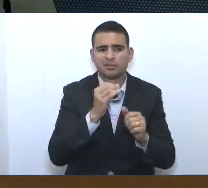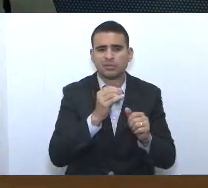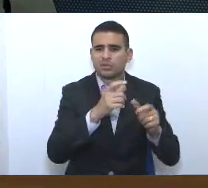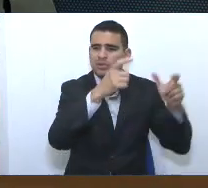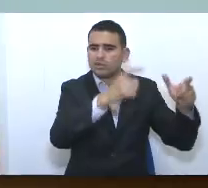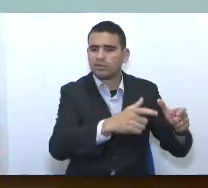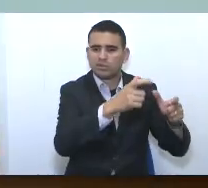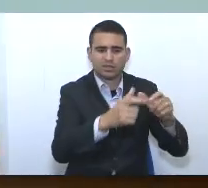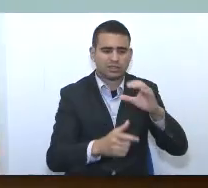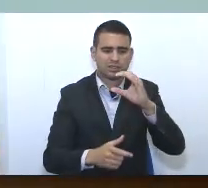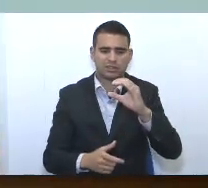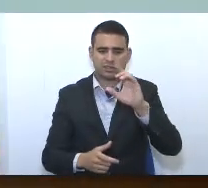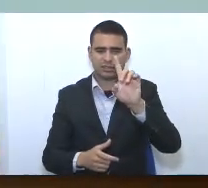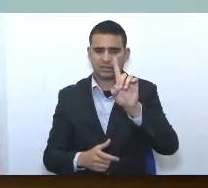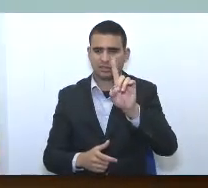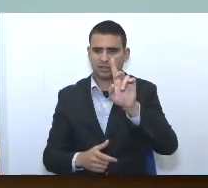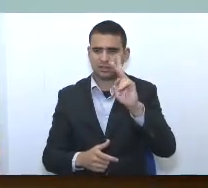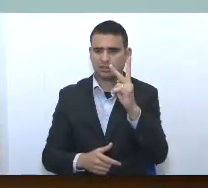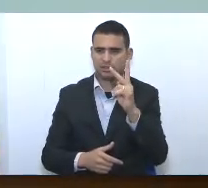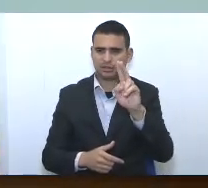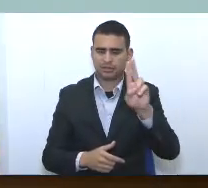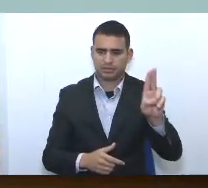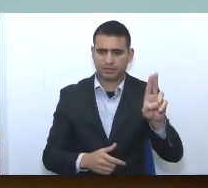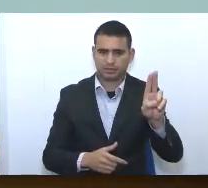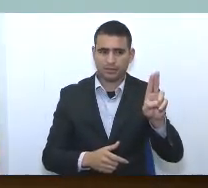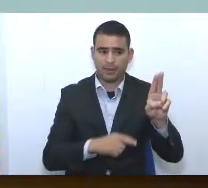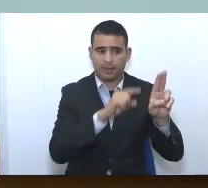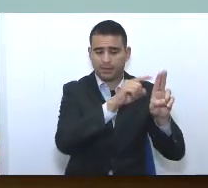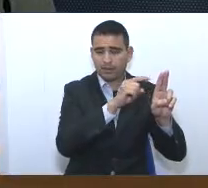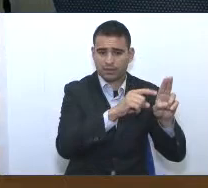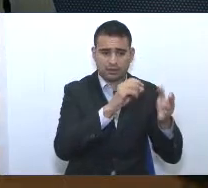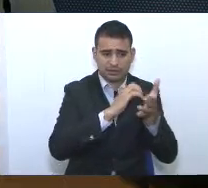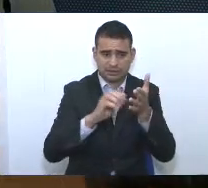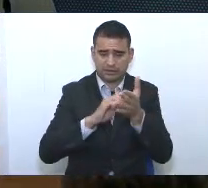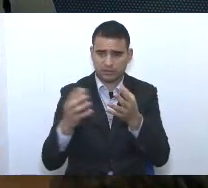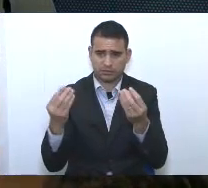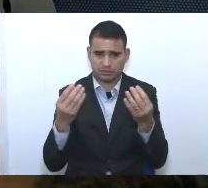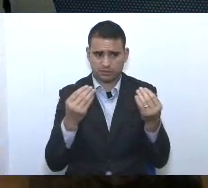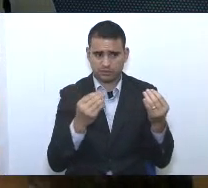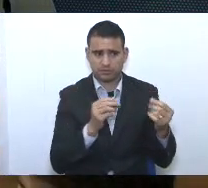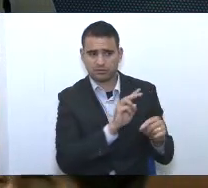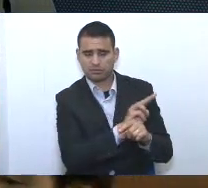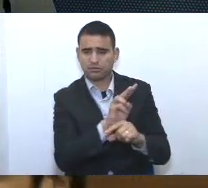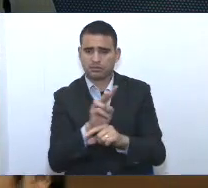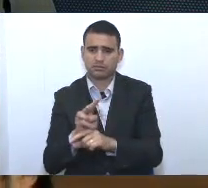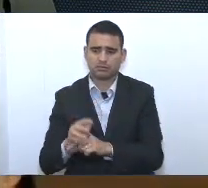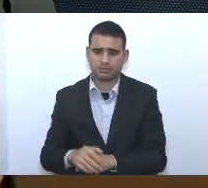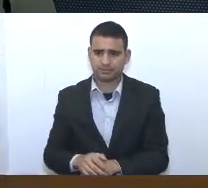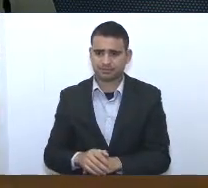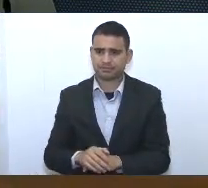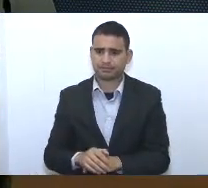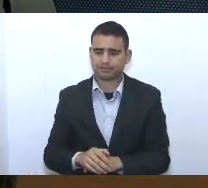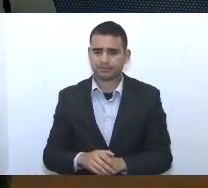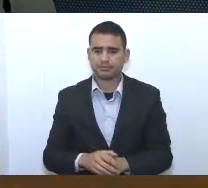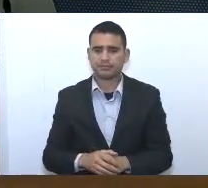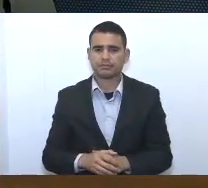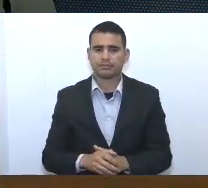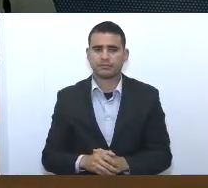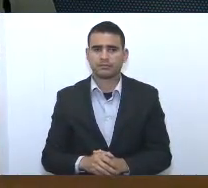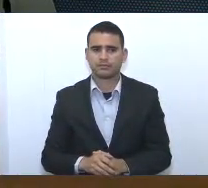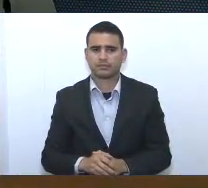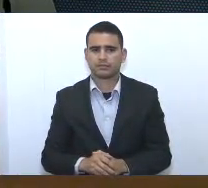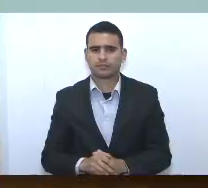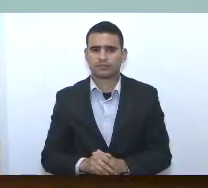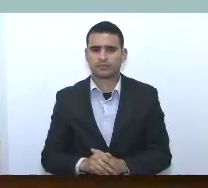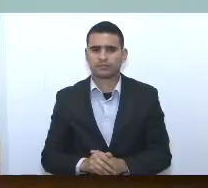a intervenção de várias secretarias, e por vezes coloca o usuário, que